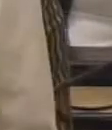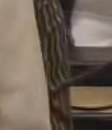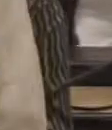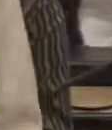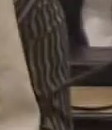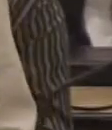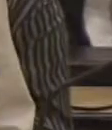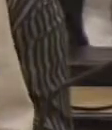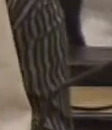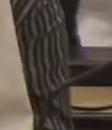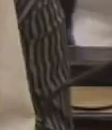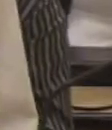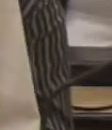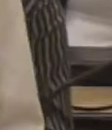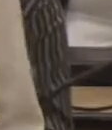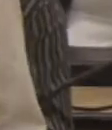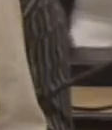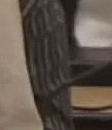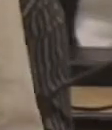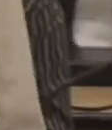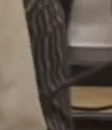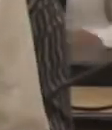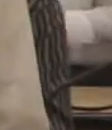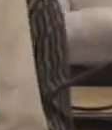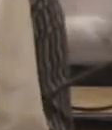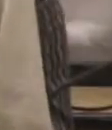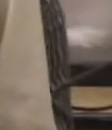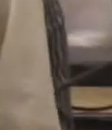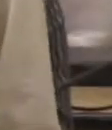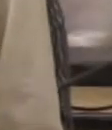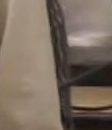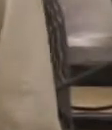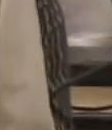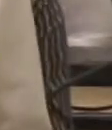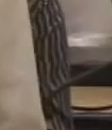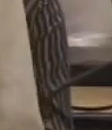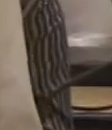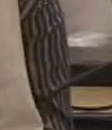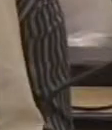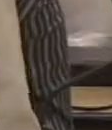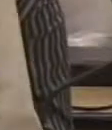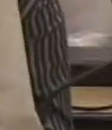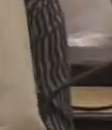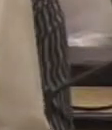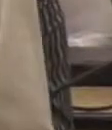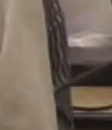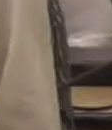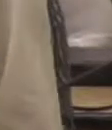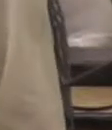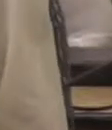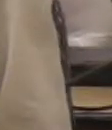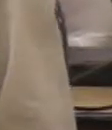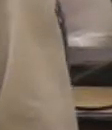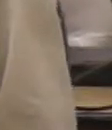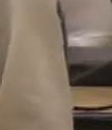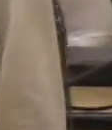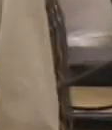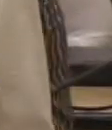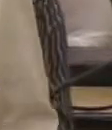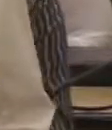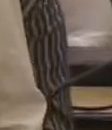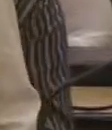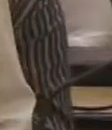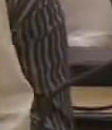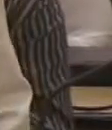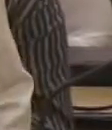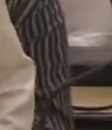há muito tempo se ouve nos horários eleitoral saúde, saúde, educação, educação, e nunca conseguiram fazer desse